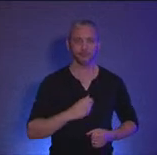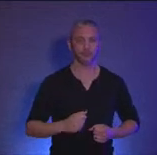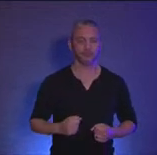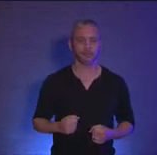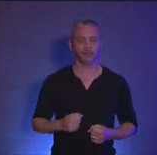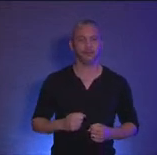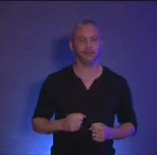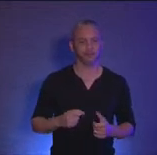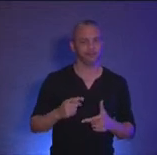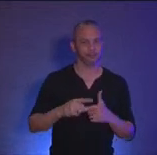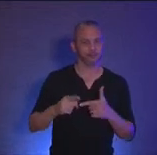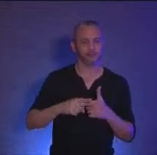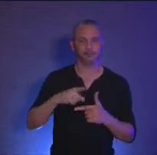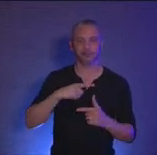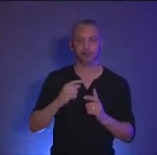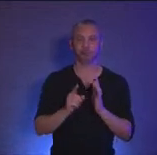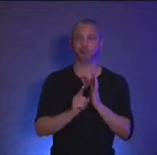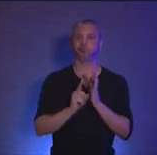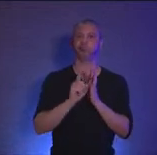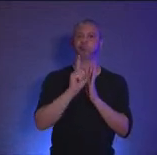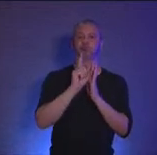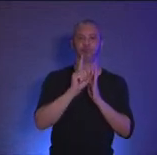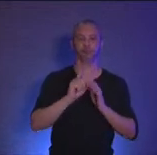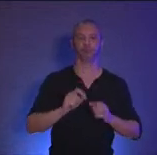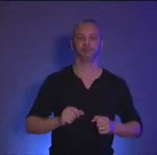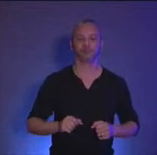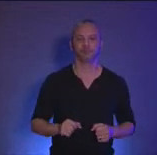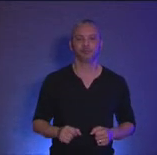tem um impacto muito grande, né?